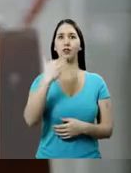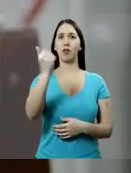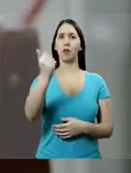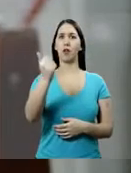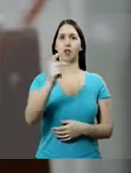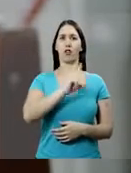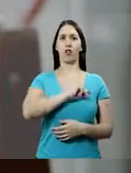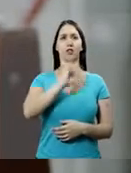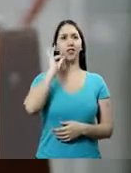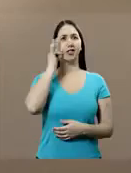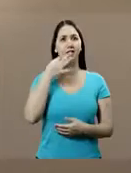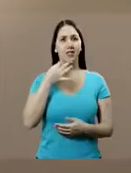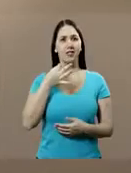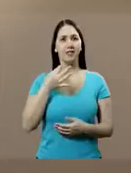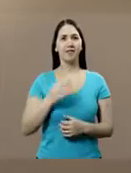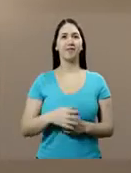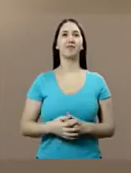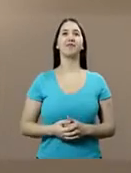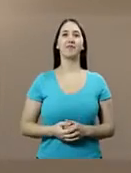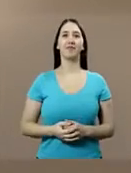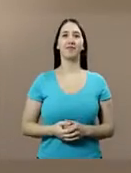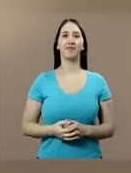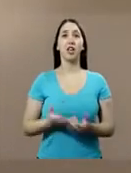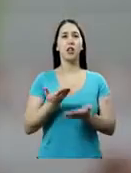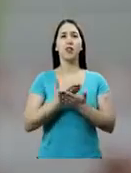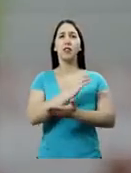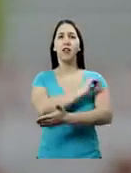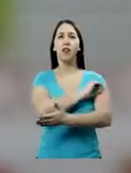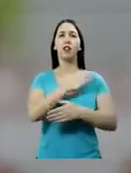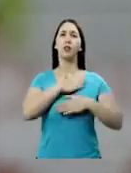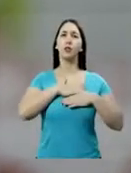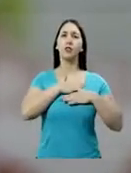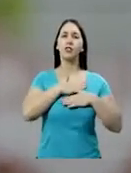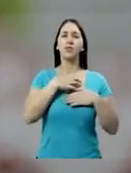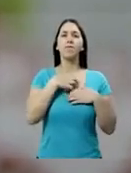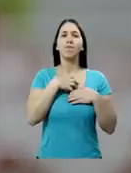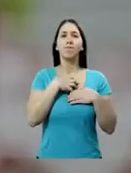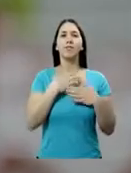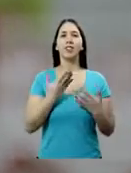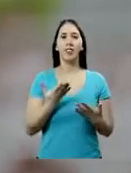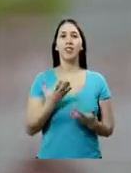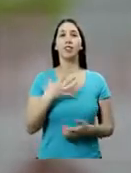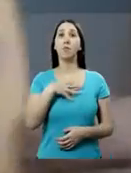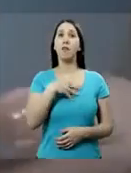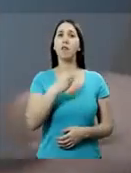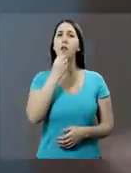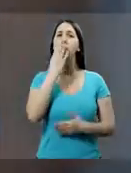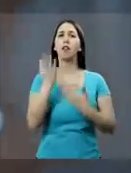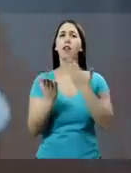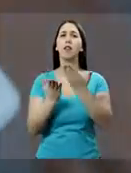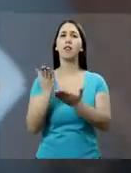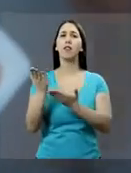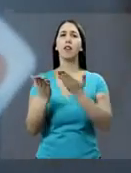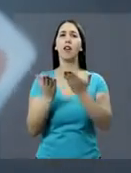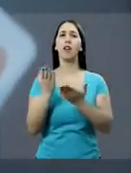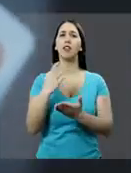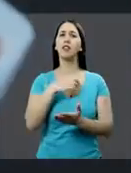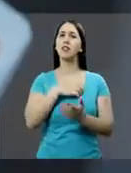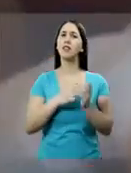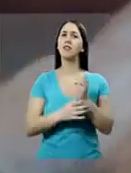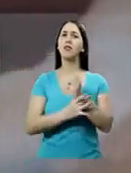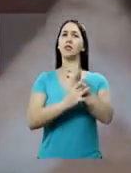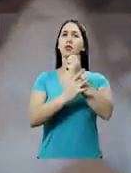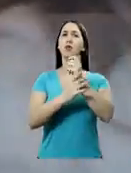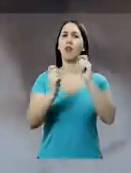Falei, nossa, já, né? É uma creche aconchegante, minha filha é muito bem tratada. Você se